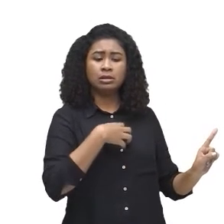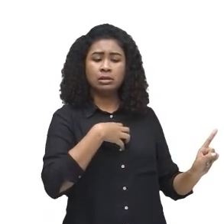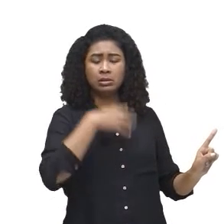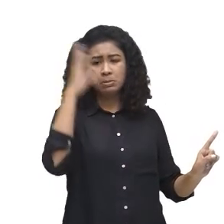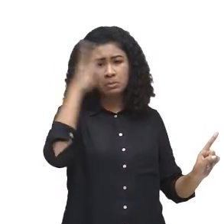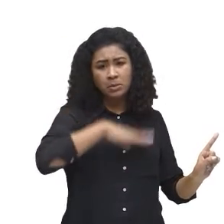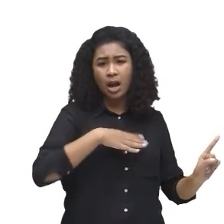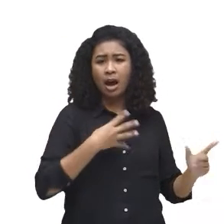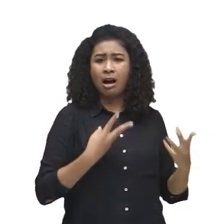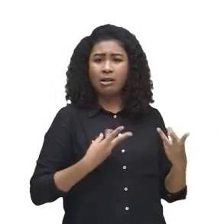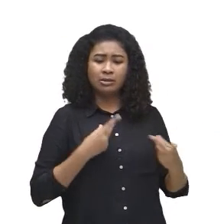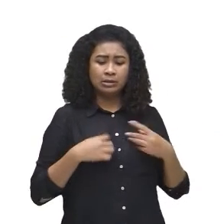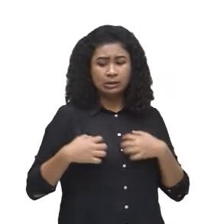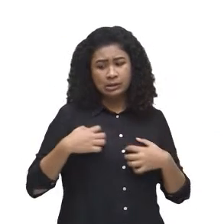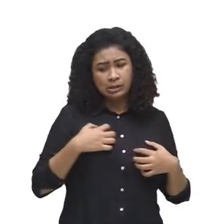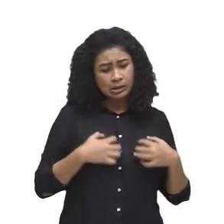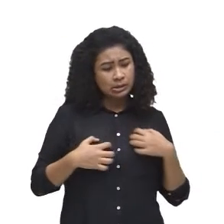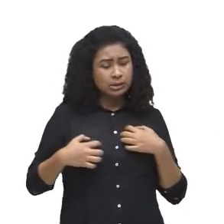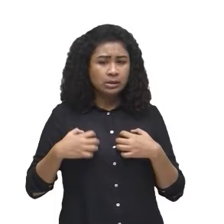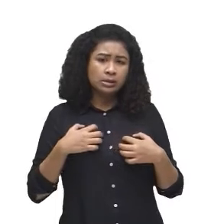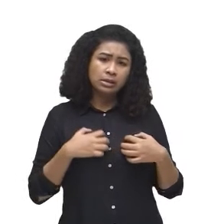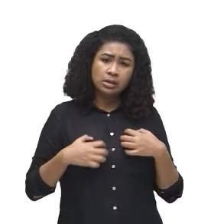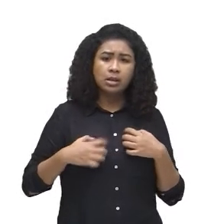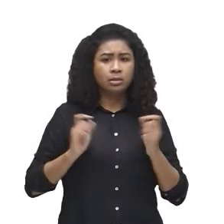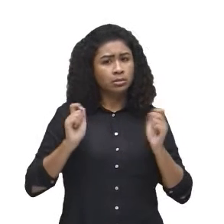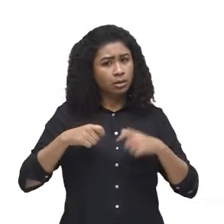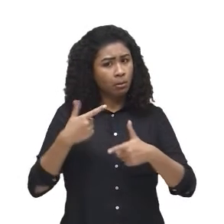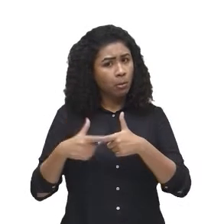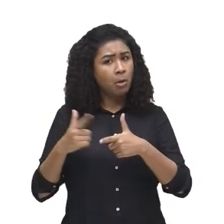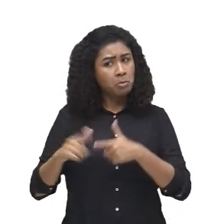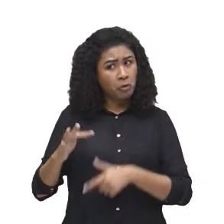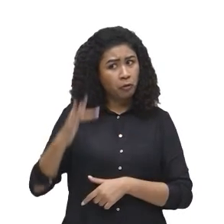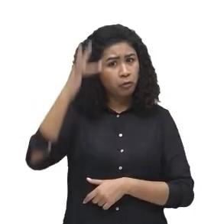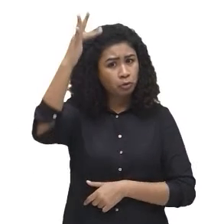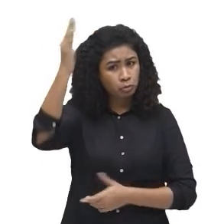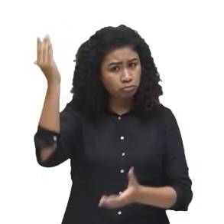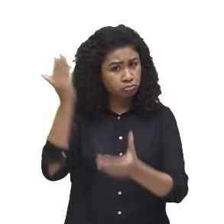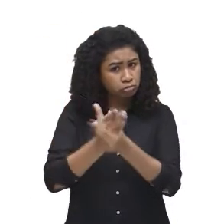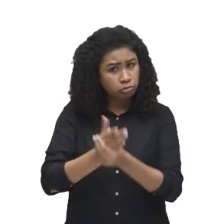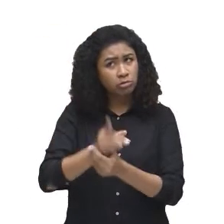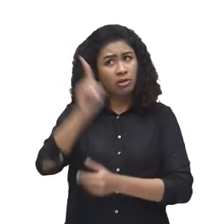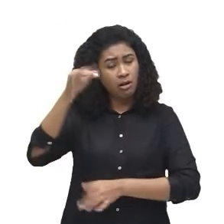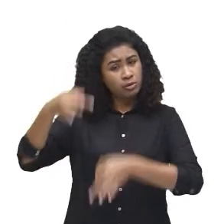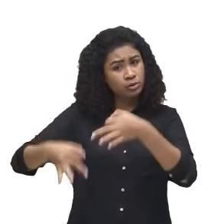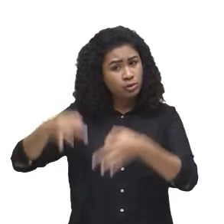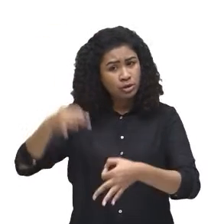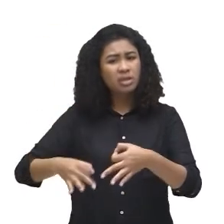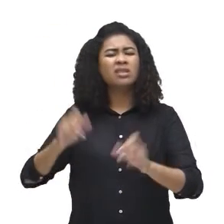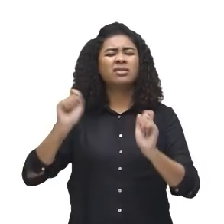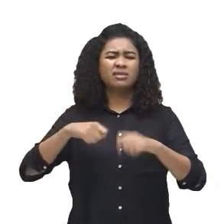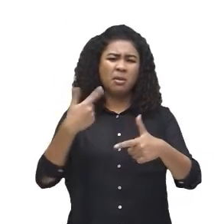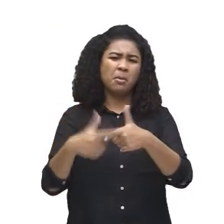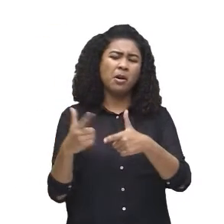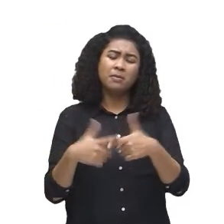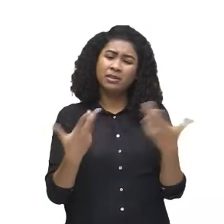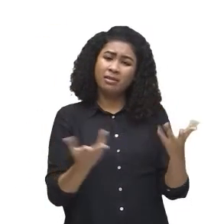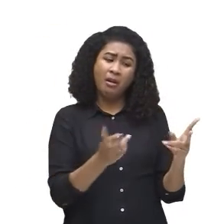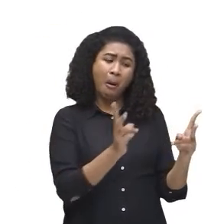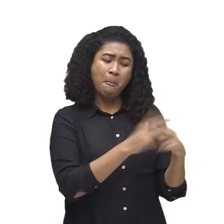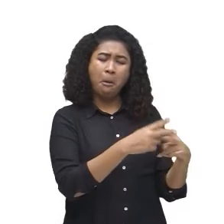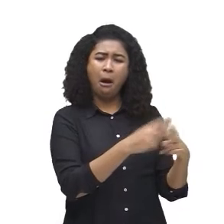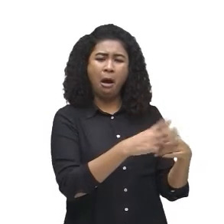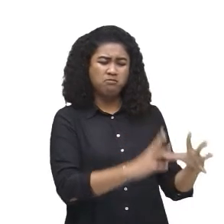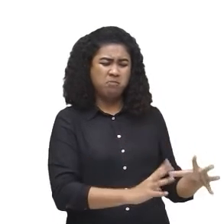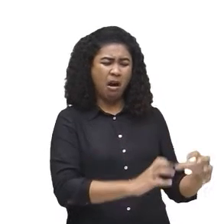gerar problemas judiciais, né, muito sérios. Então a briga não é nada bom, não tem nada